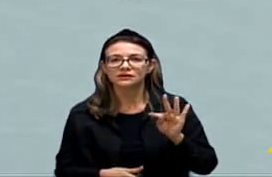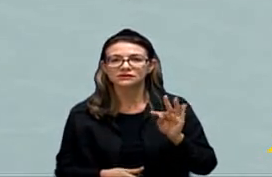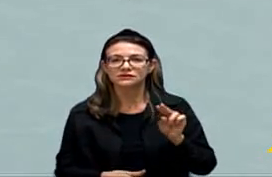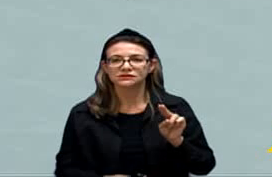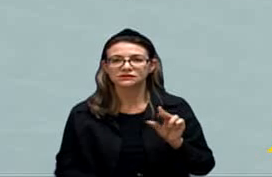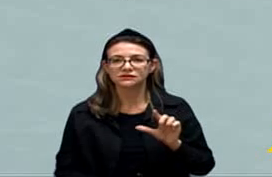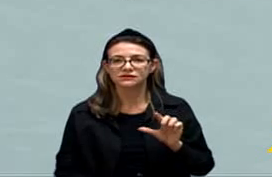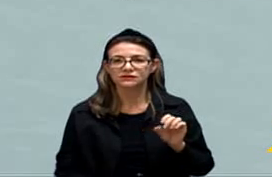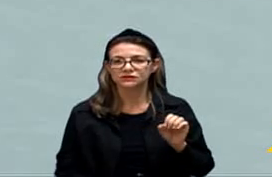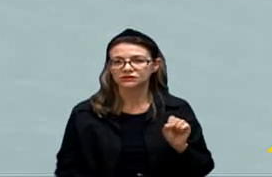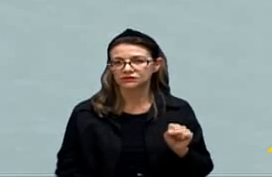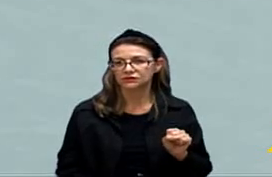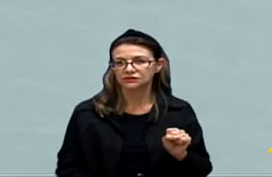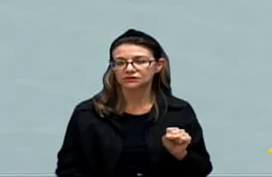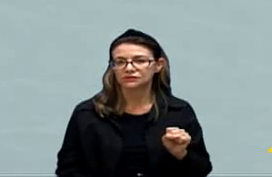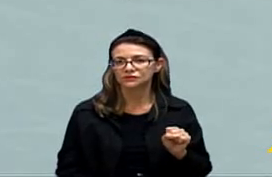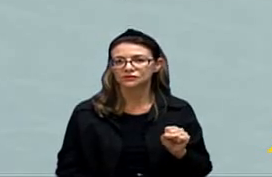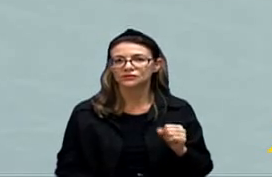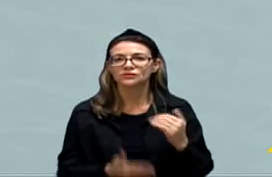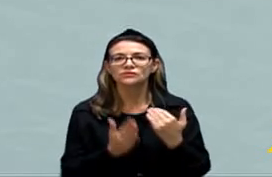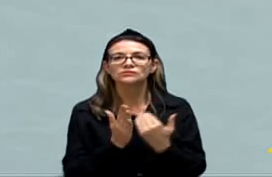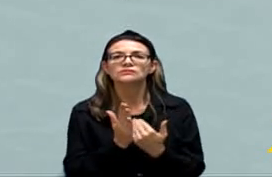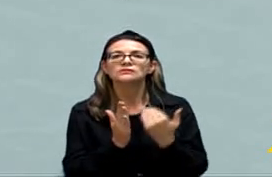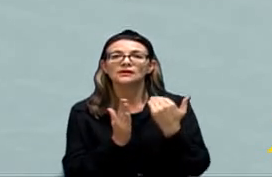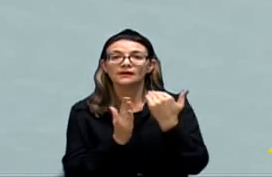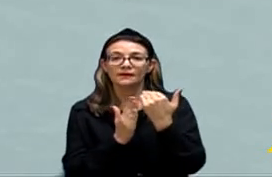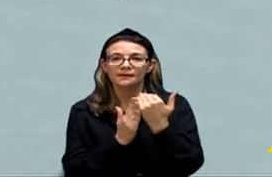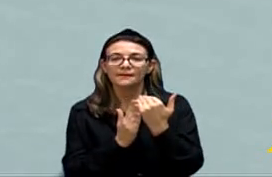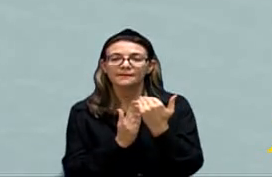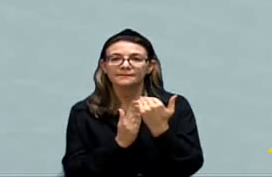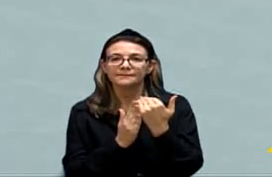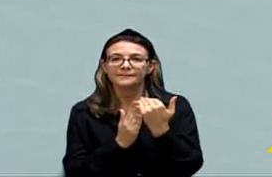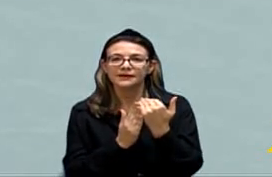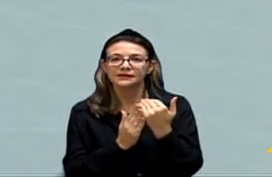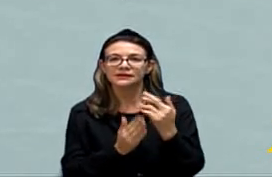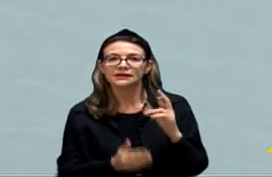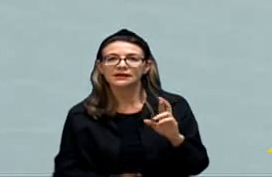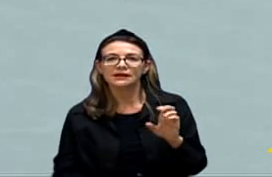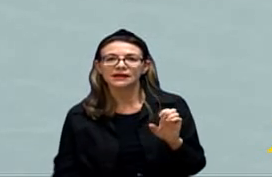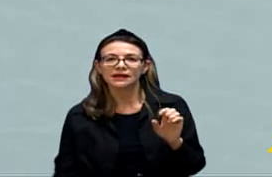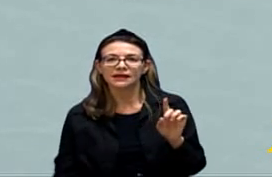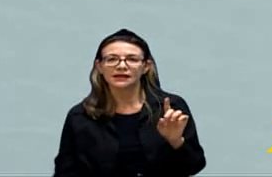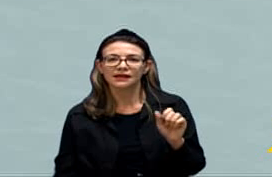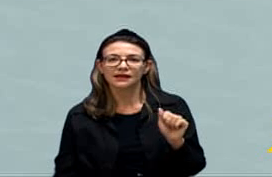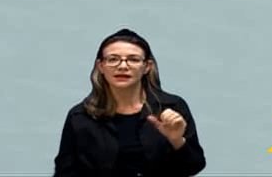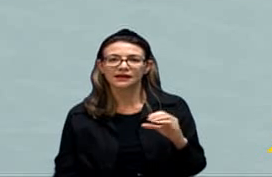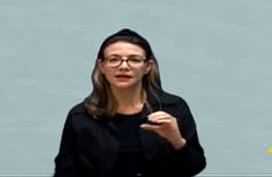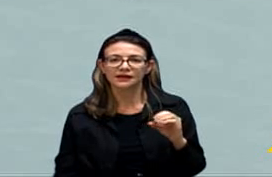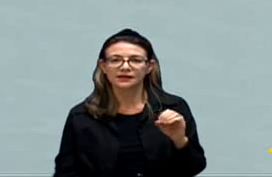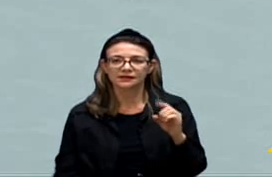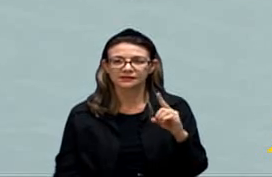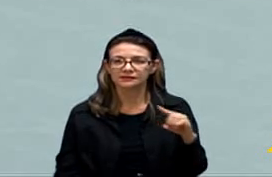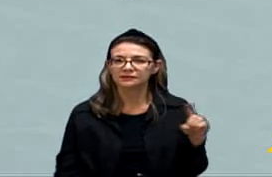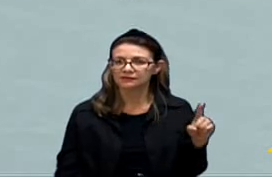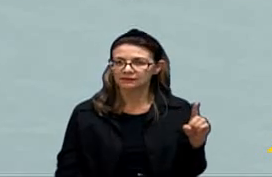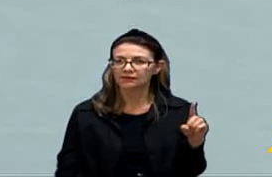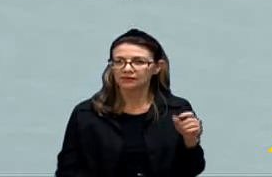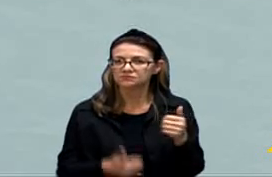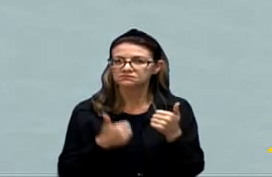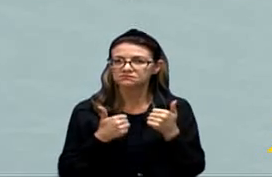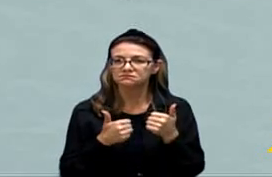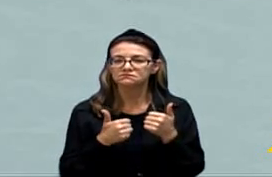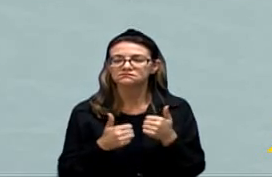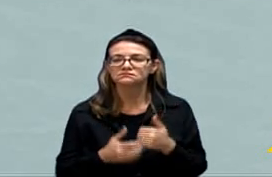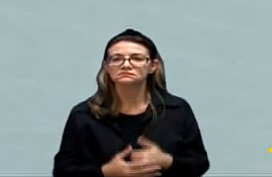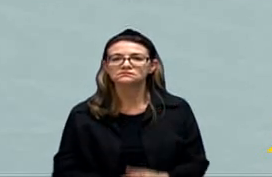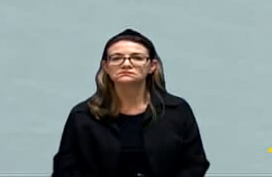maior nota na prova de redação que obtiver maior número de acertos em questões de noções básicas